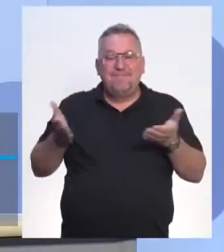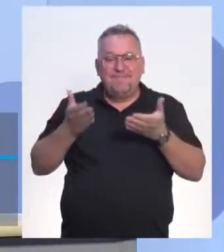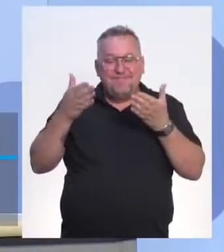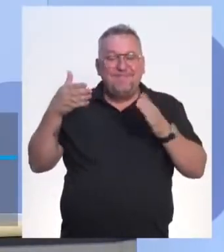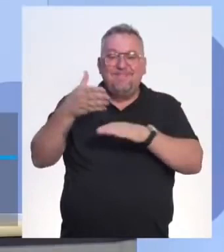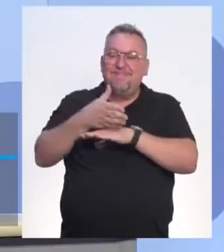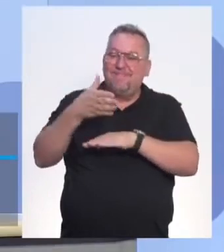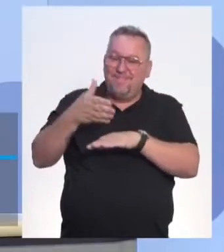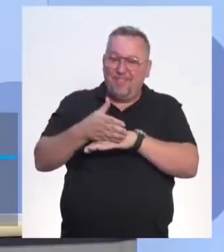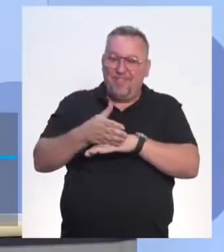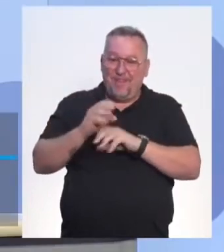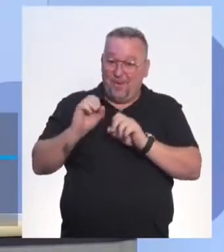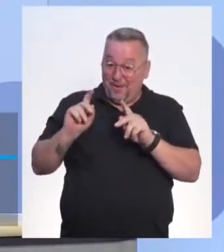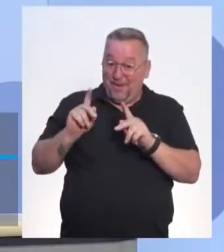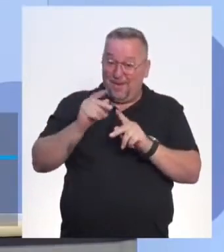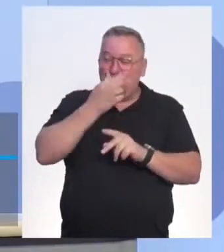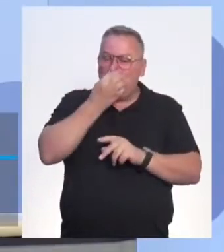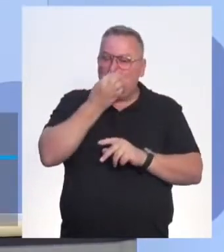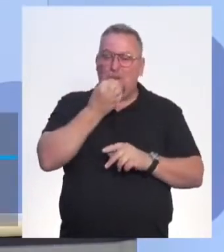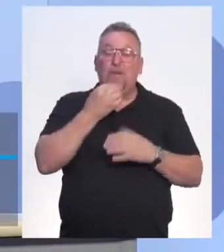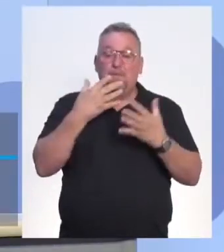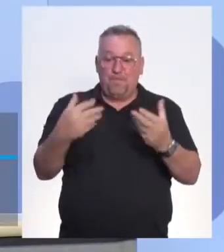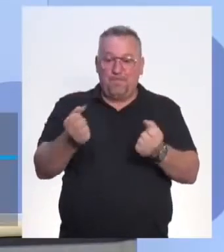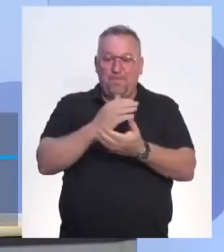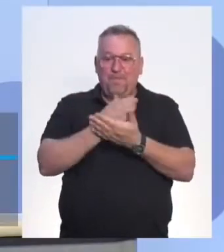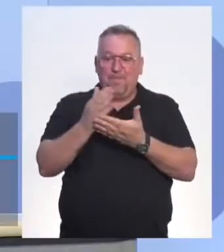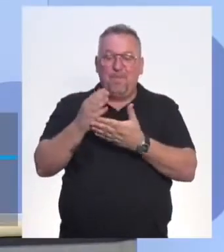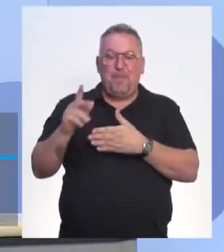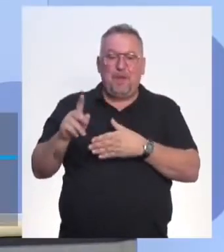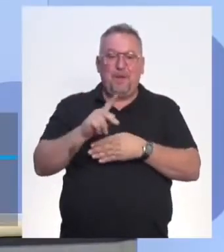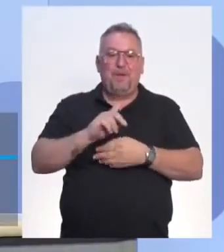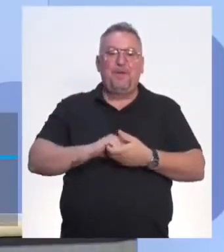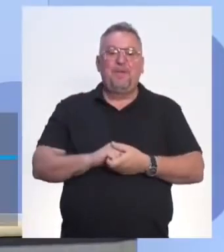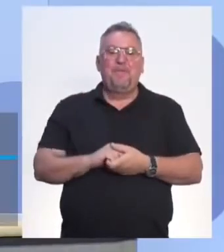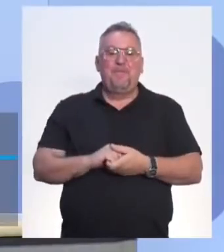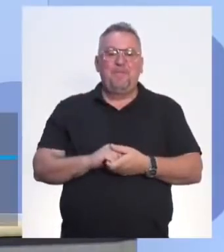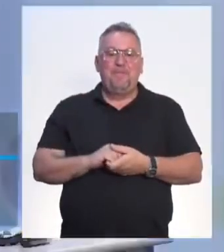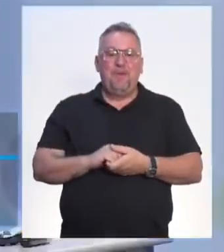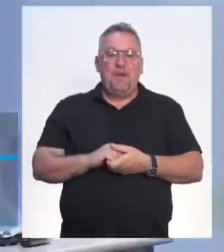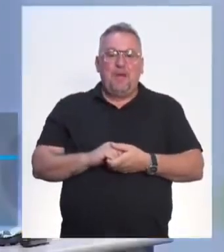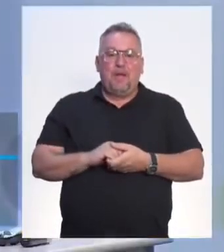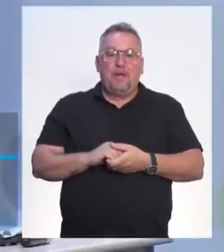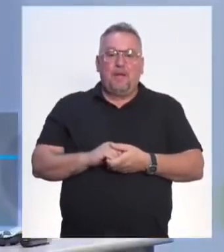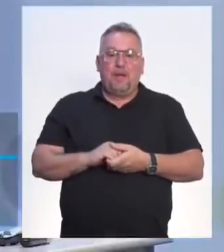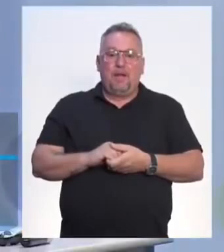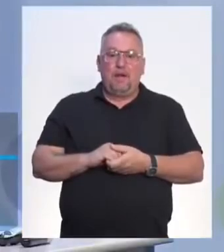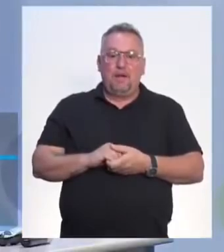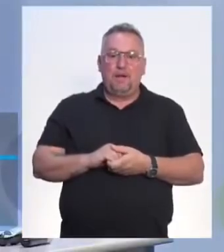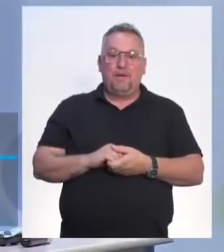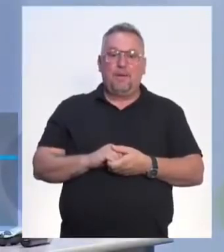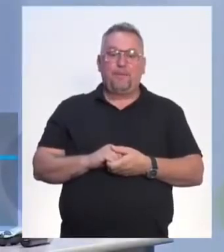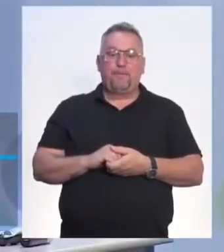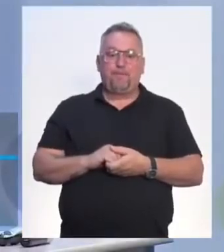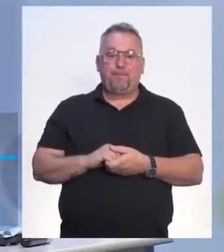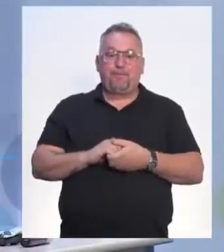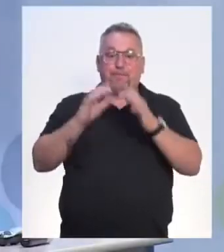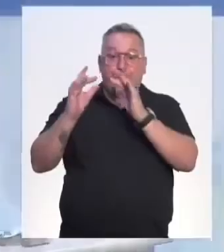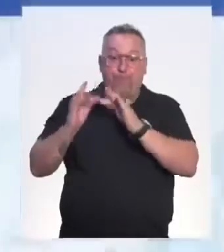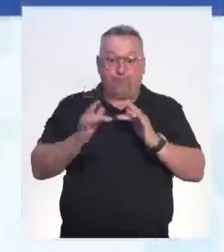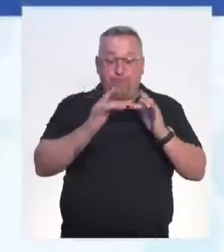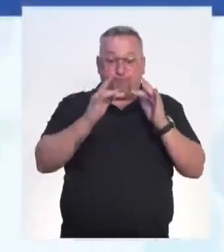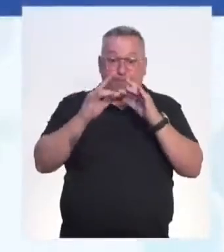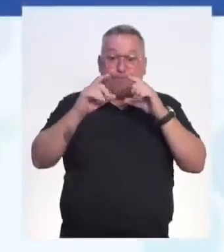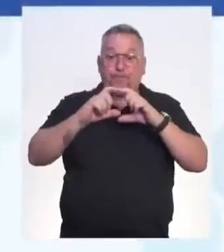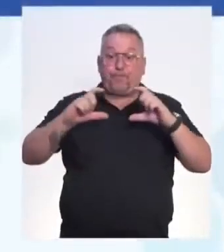a participação deles, ok? Vamos então começar, professora Roberta? Vamos sim. Então, por favor, pode pôr o nome da tela. Isso, a relação da equação com a